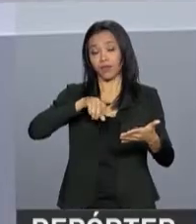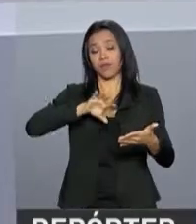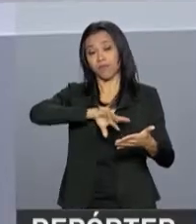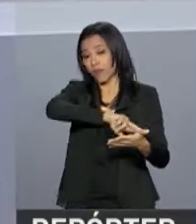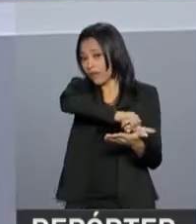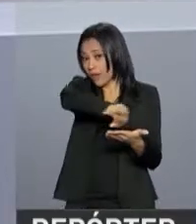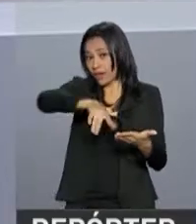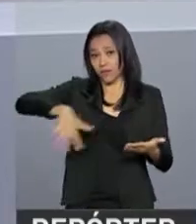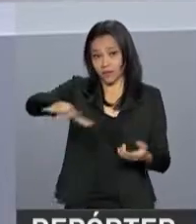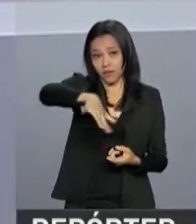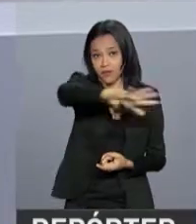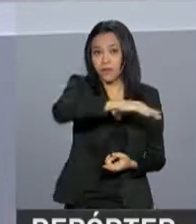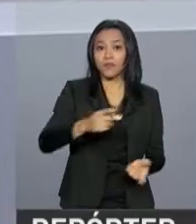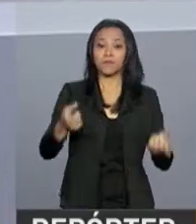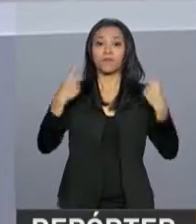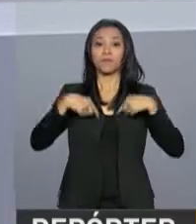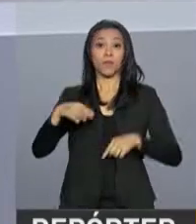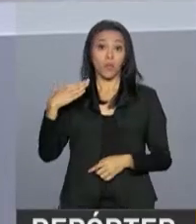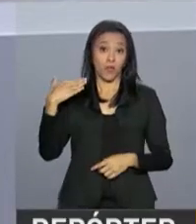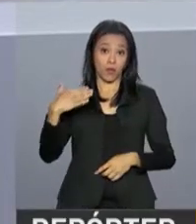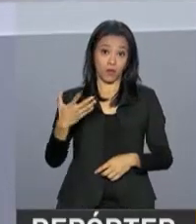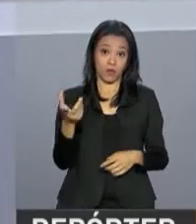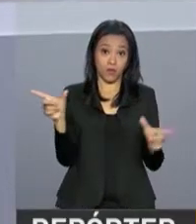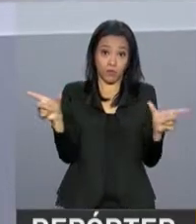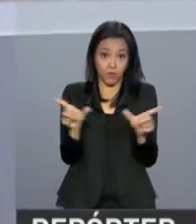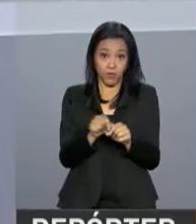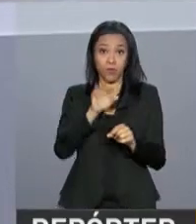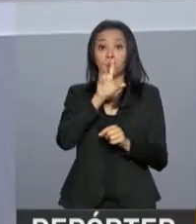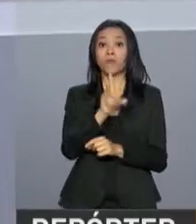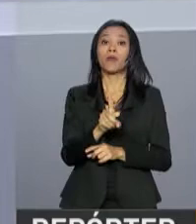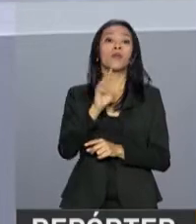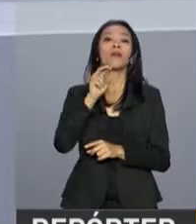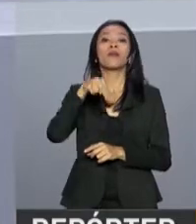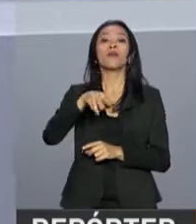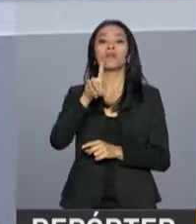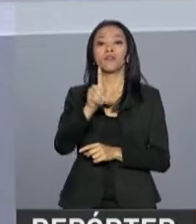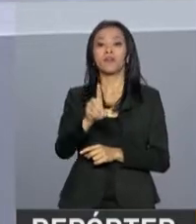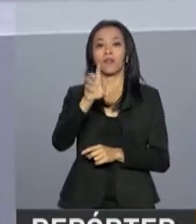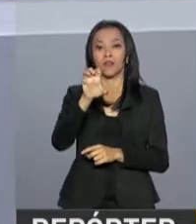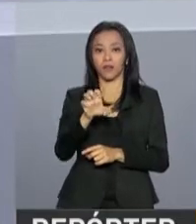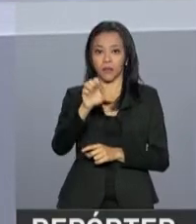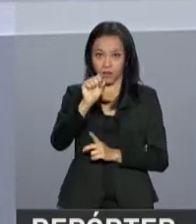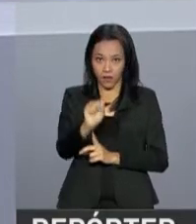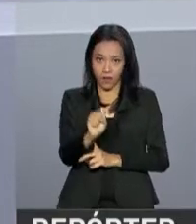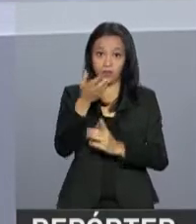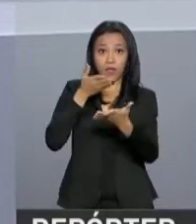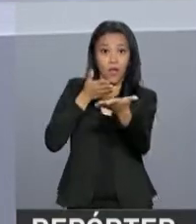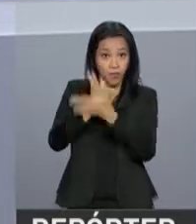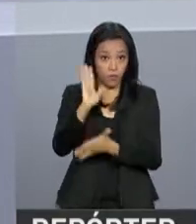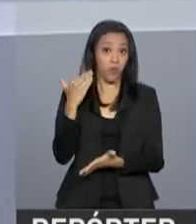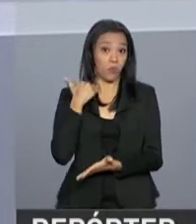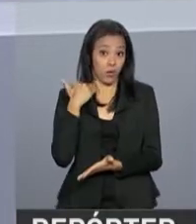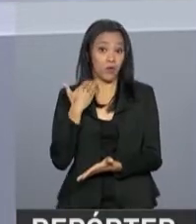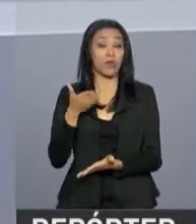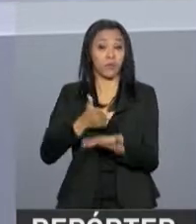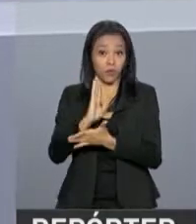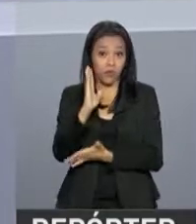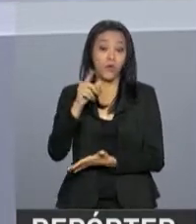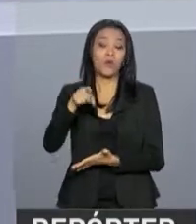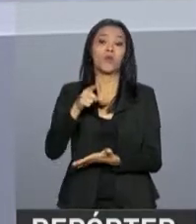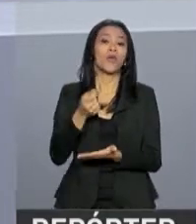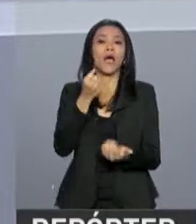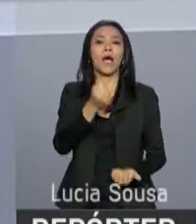o banco nacional de desenvolvimento econômico e social bnds aprovou a criação do programa de apoio a investimentos